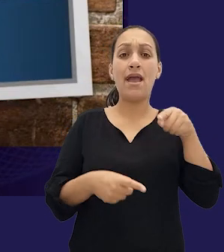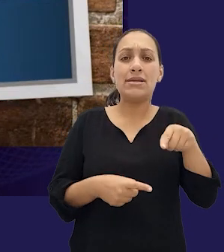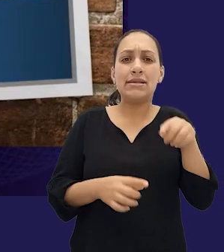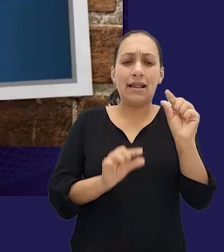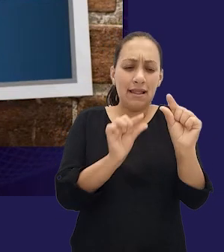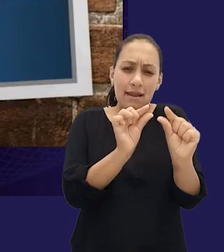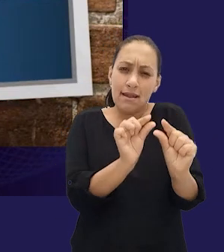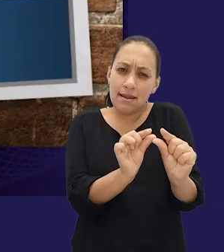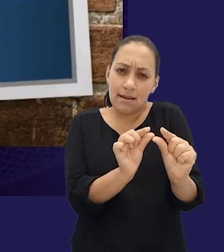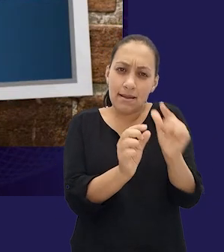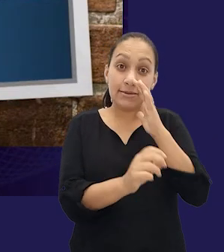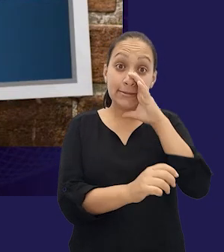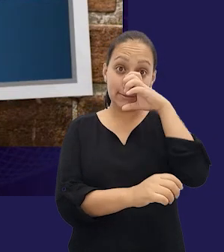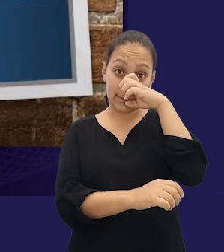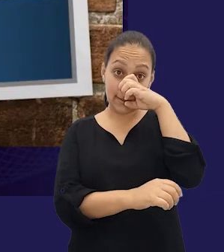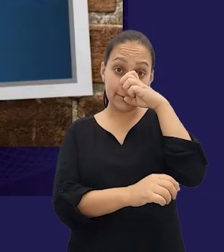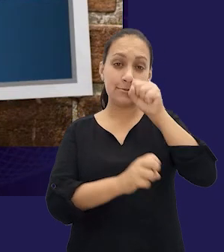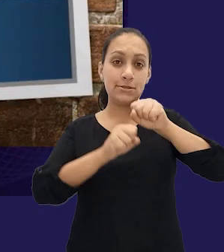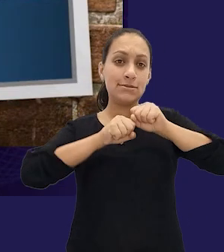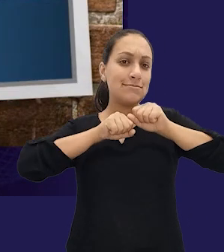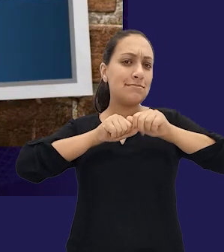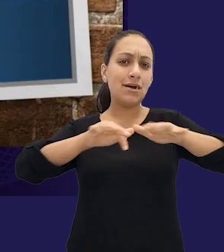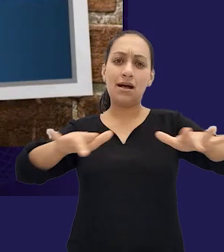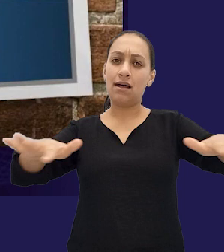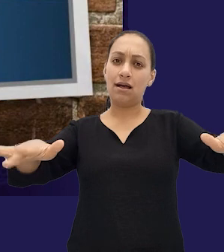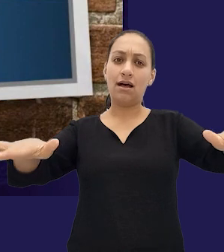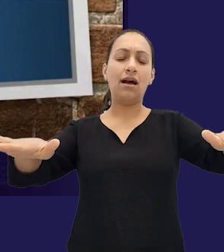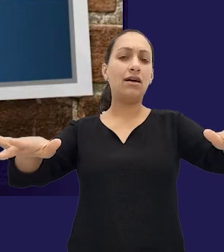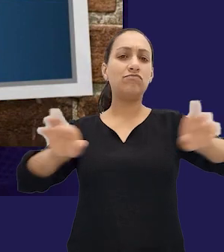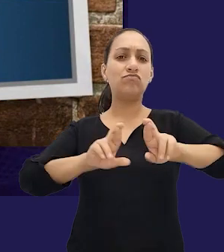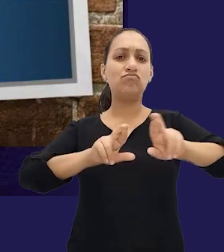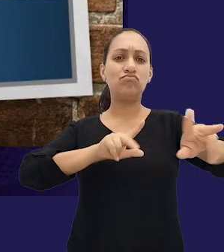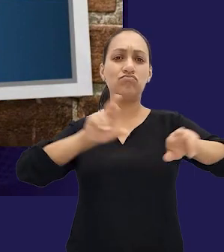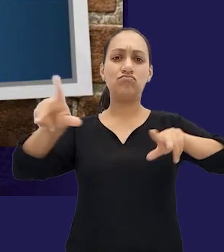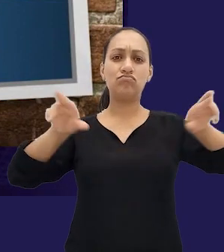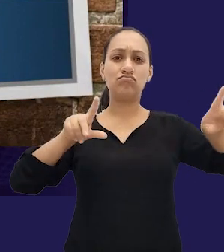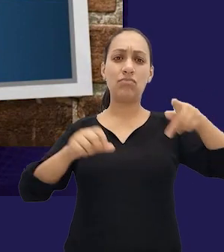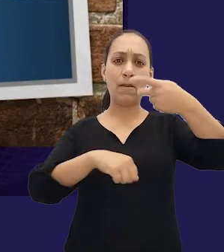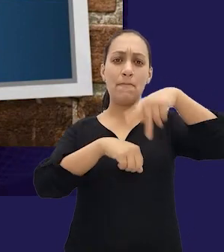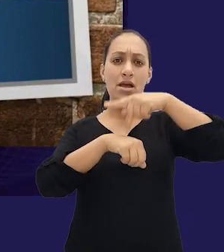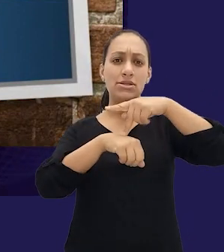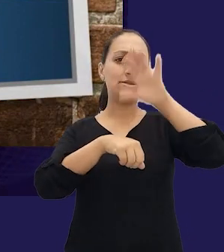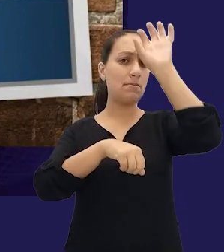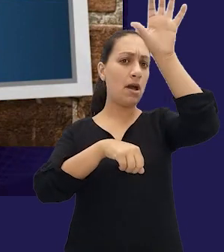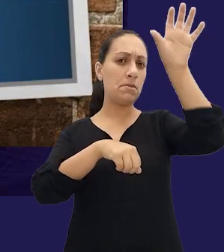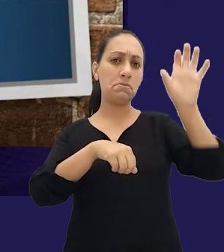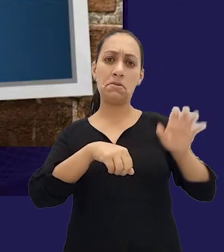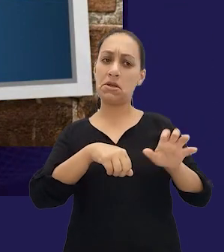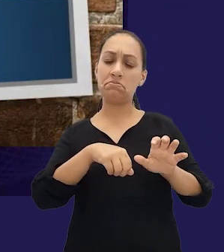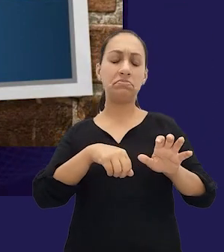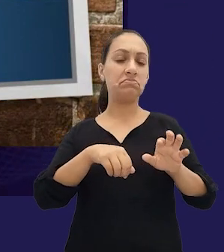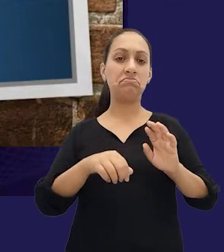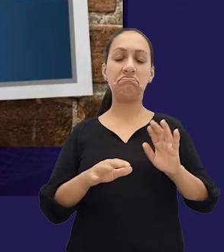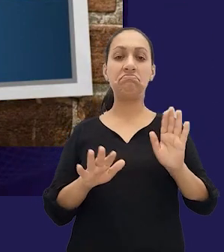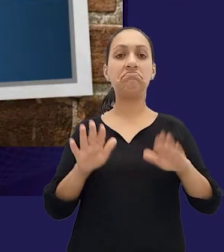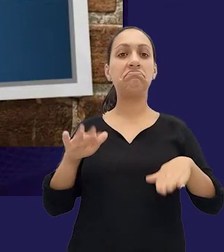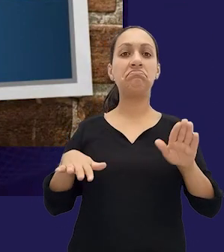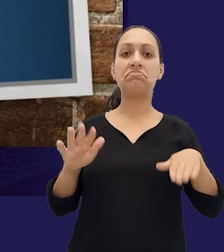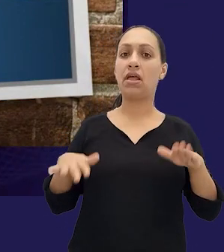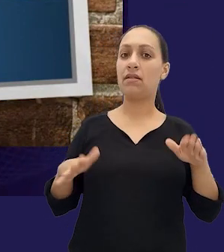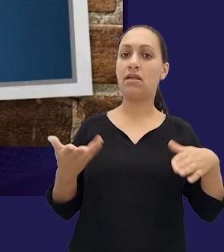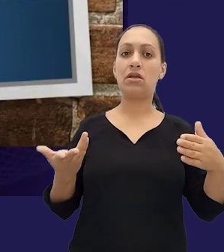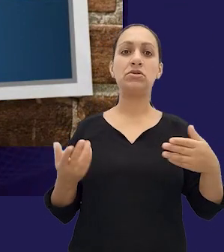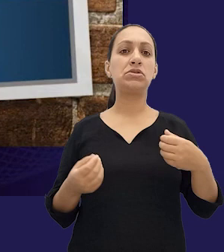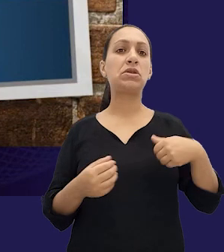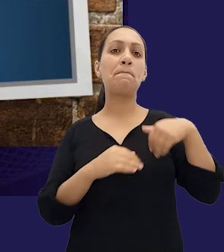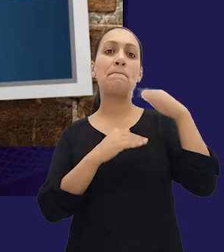estão espalhados nos diferentes países, né? Independentemente de serem países